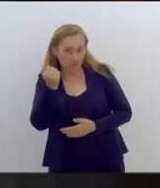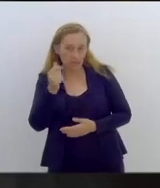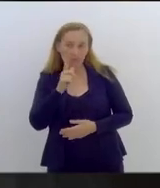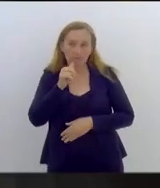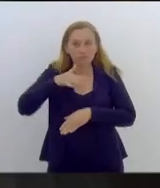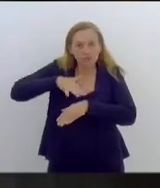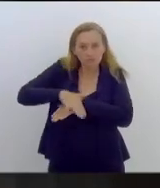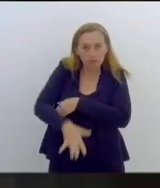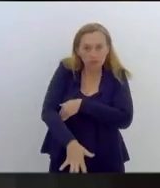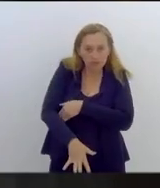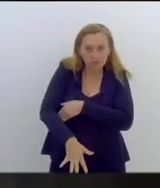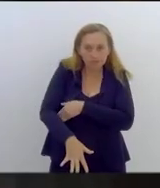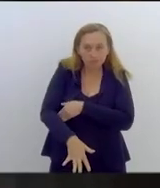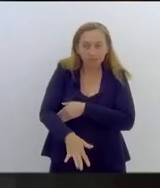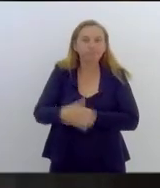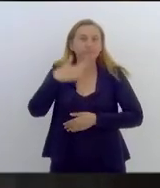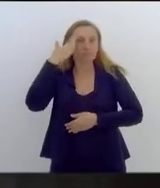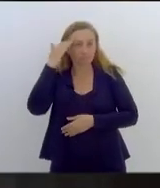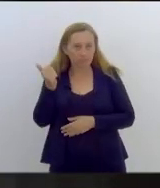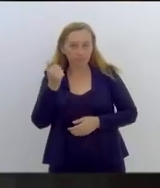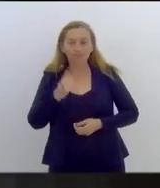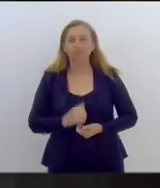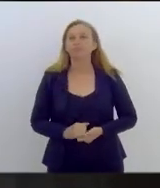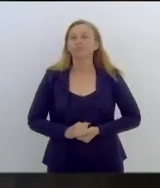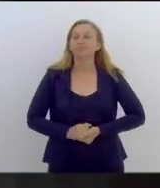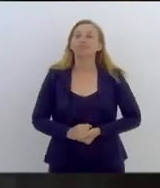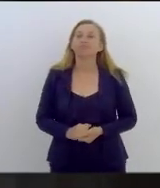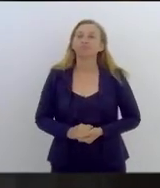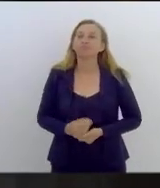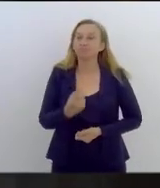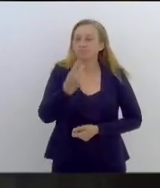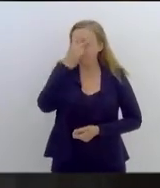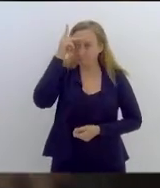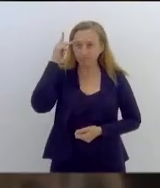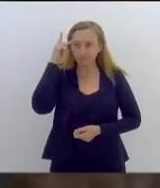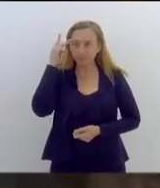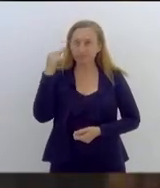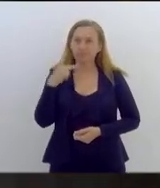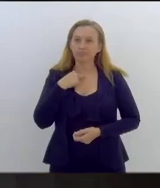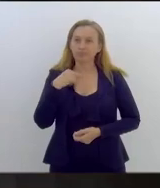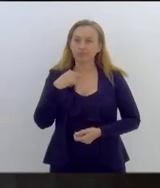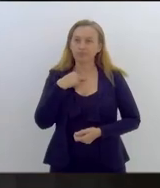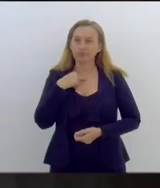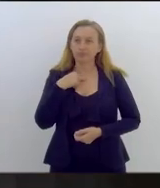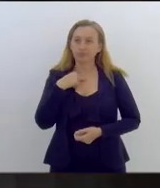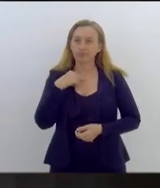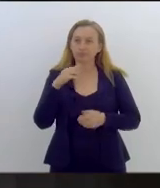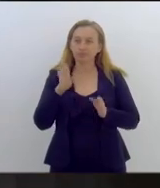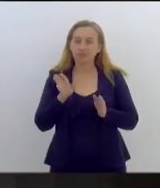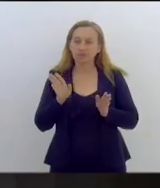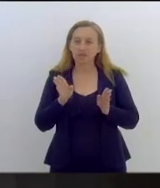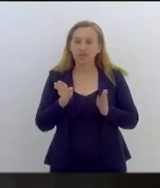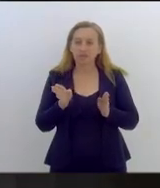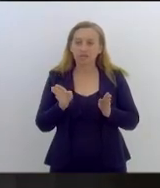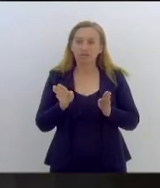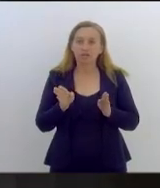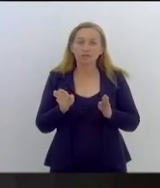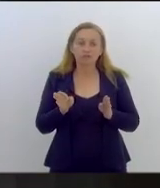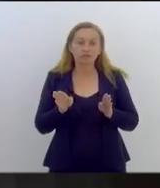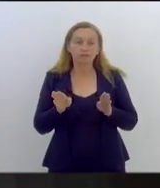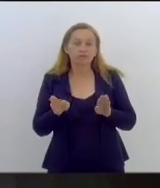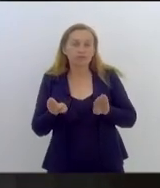cachoeiras, sabe que uma pessoa não pode privatizar uma praia e dizer, olha, isso aqui é meu, ninguém